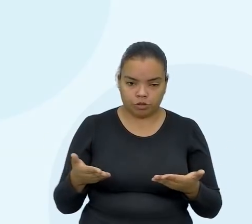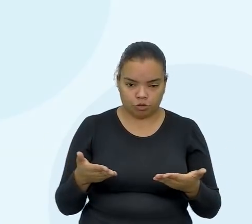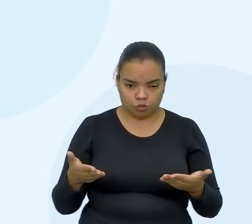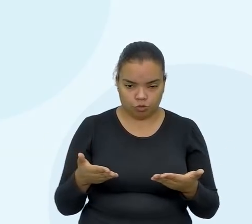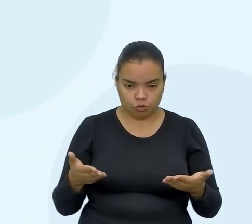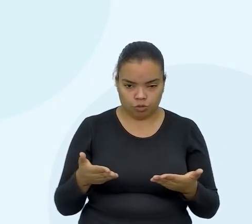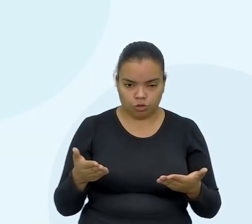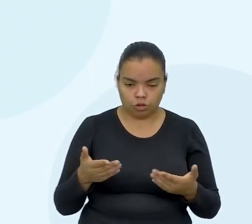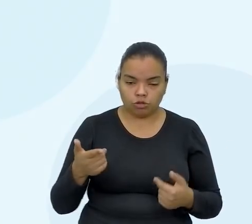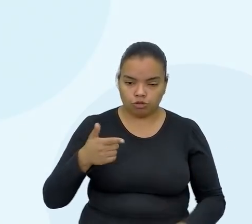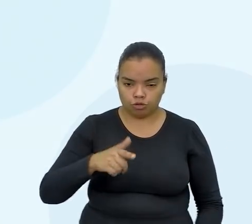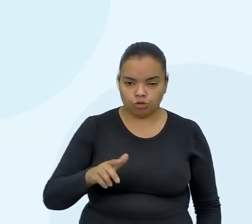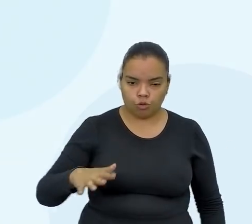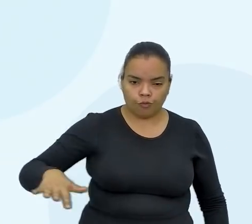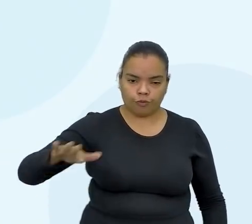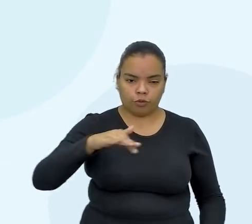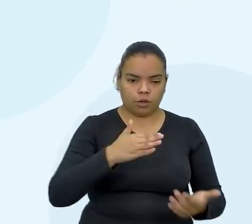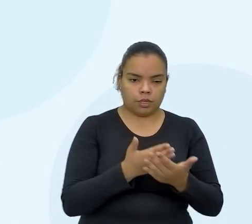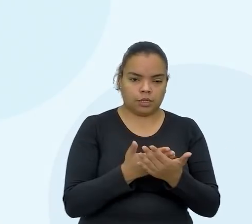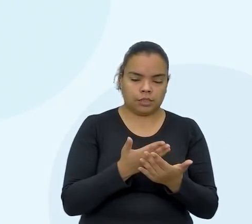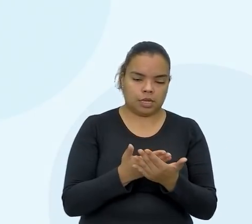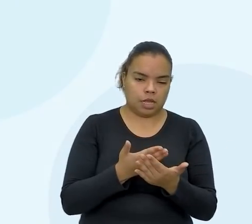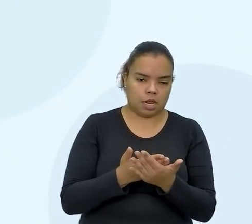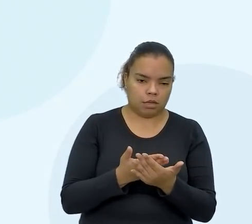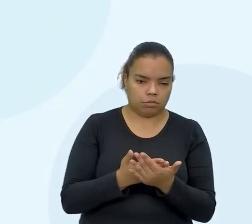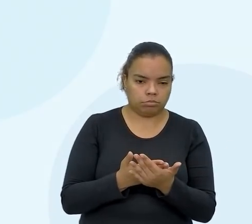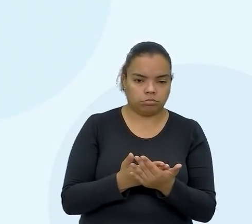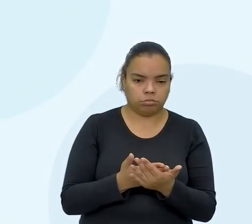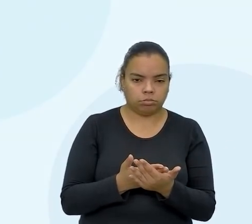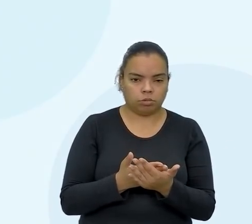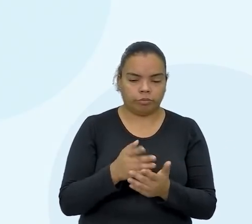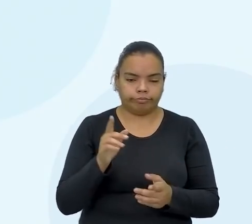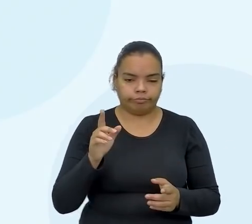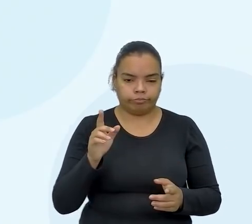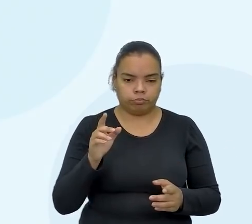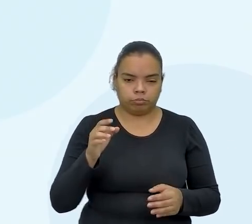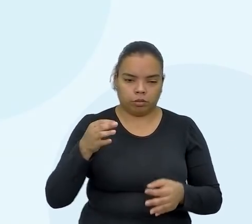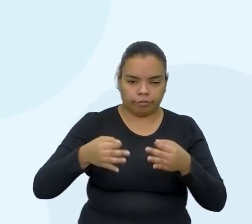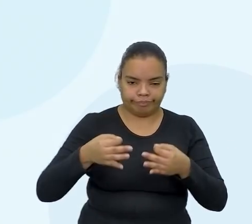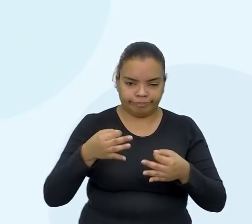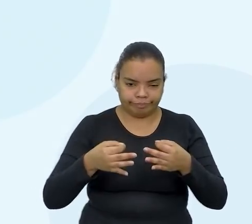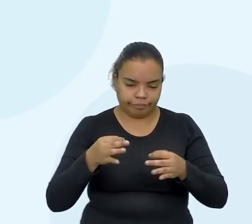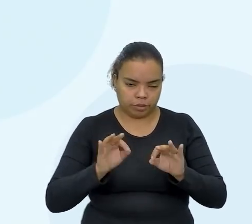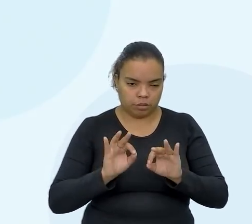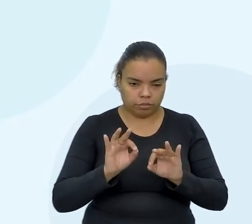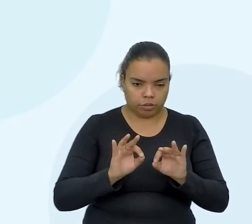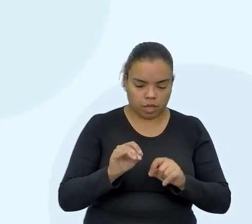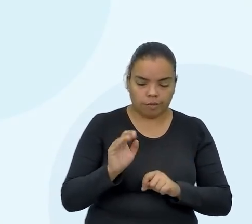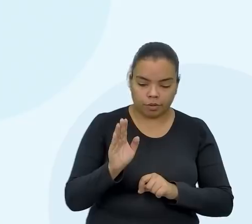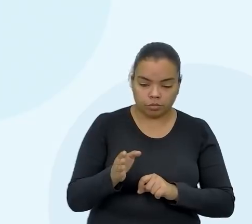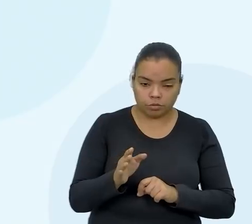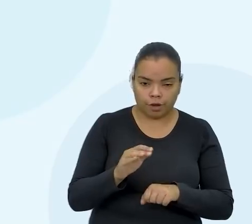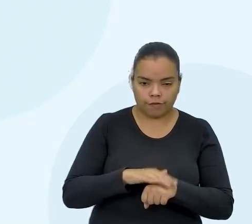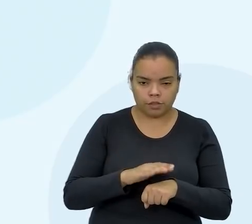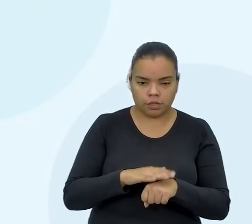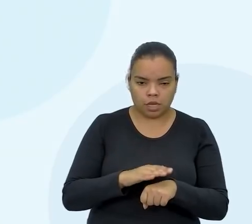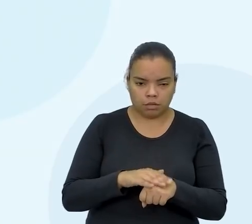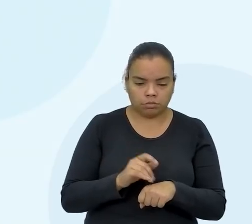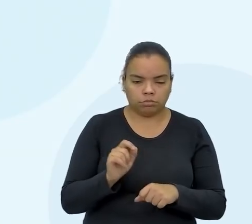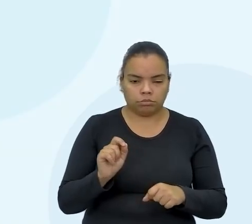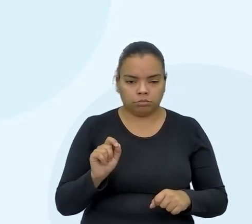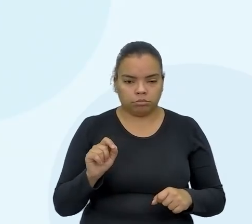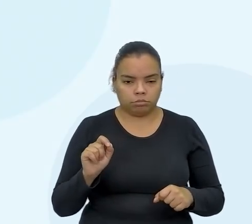novamente com a sua sala, seja no movimento de retomada ou de sistematização de discussões que vocês já realizaram. E aí vocês